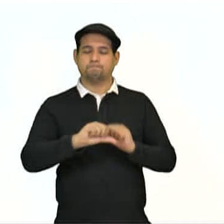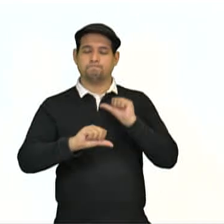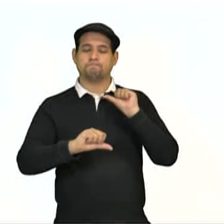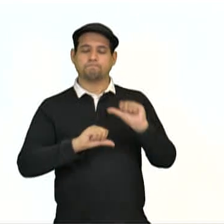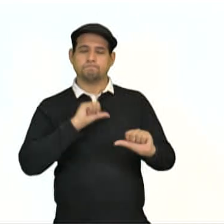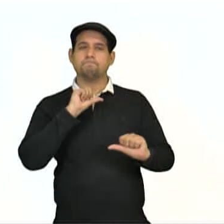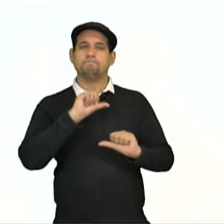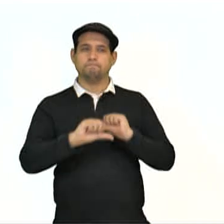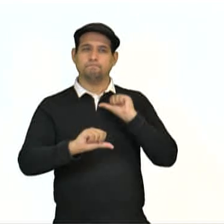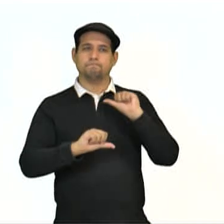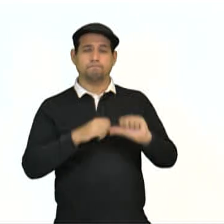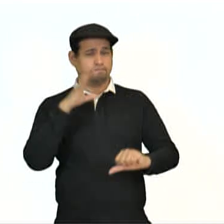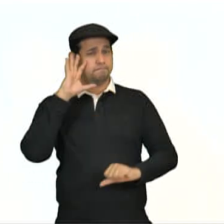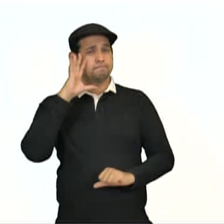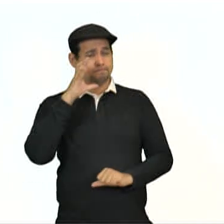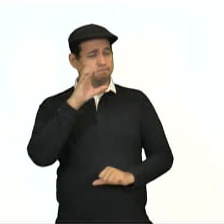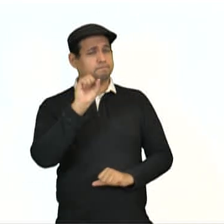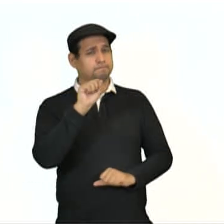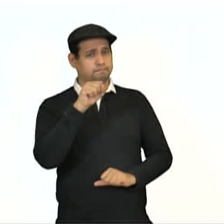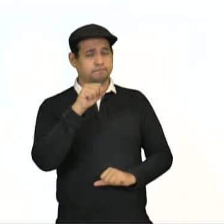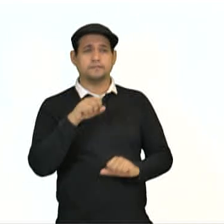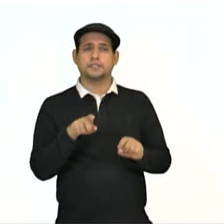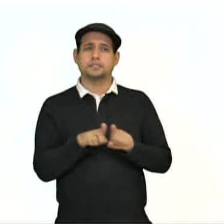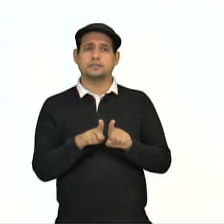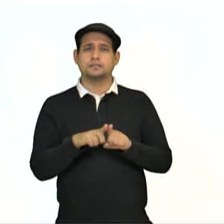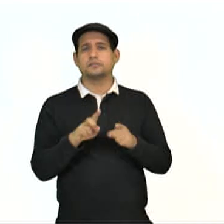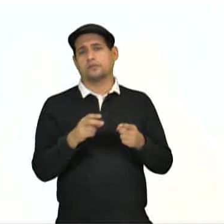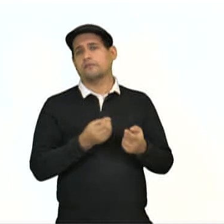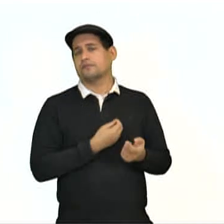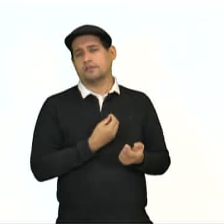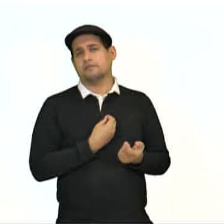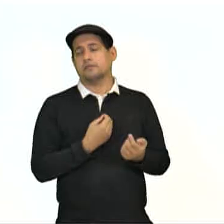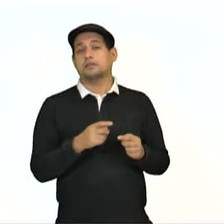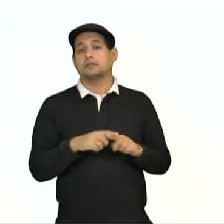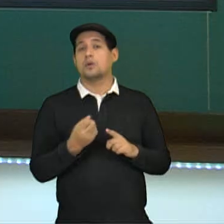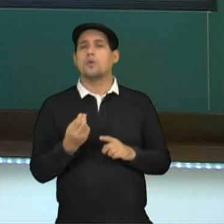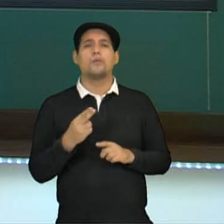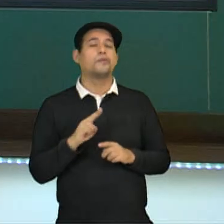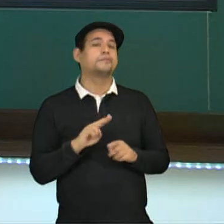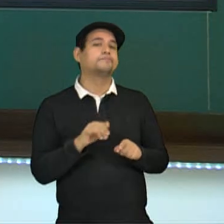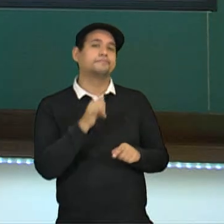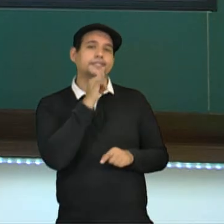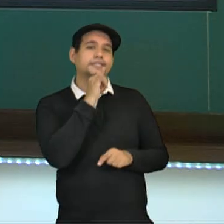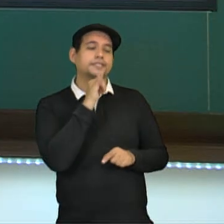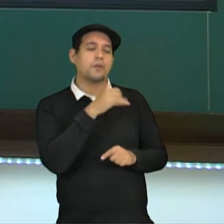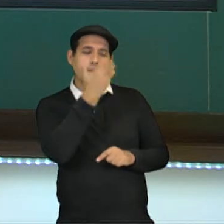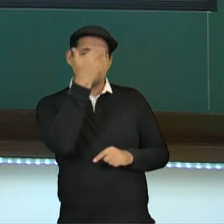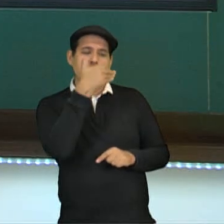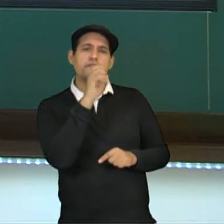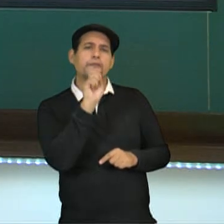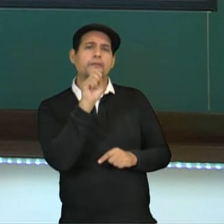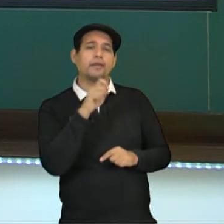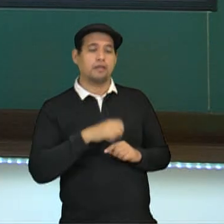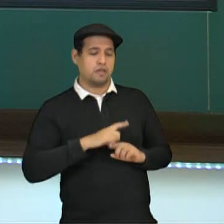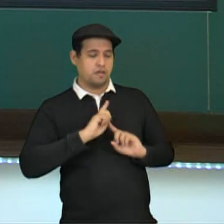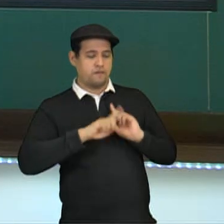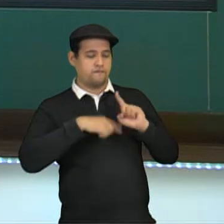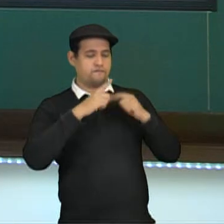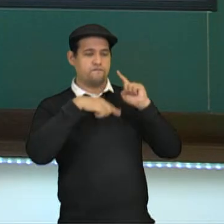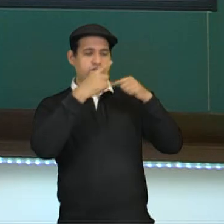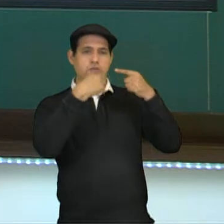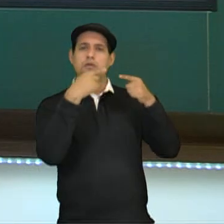realmente acontecem ao longo do tempo com os seres vivos. Ou seja, é uma prova de que o